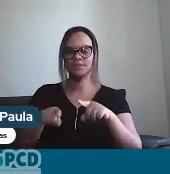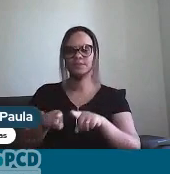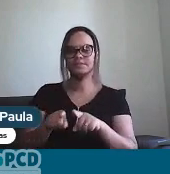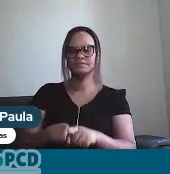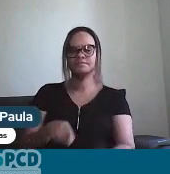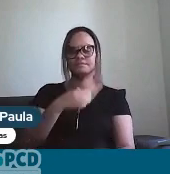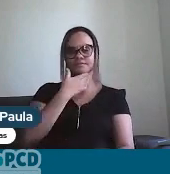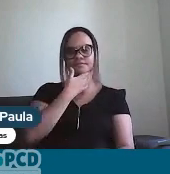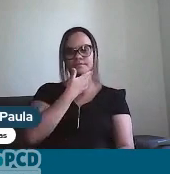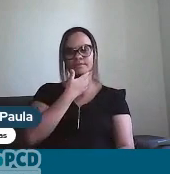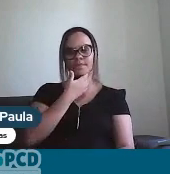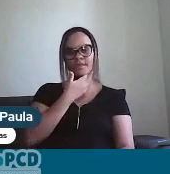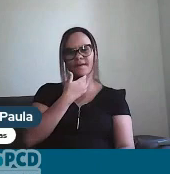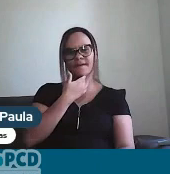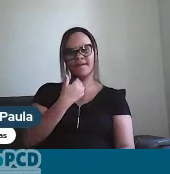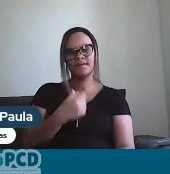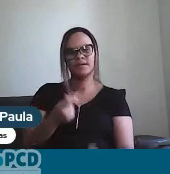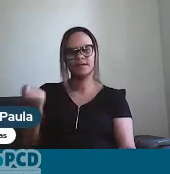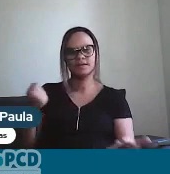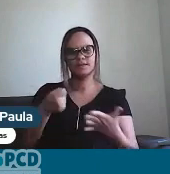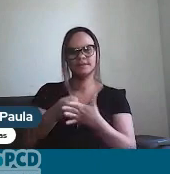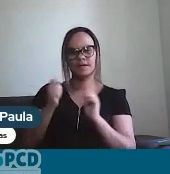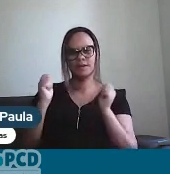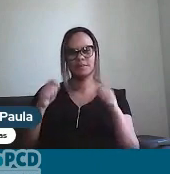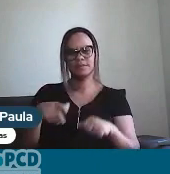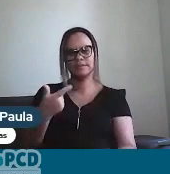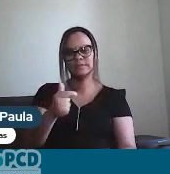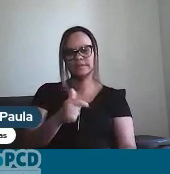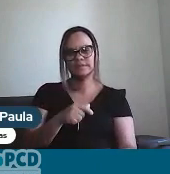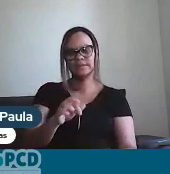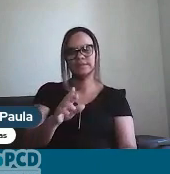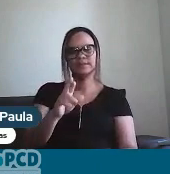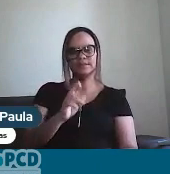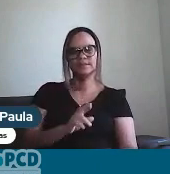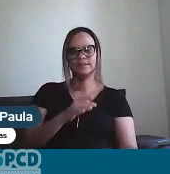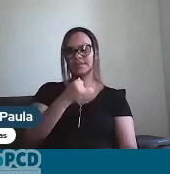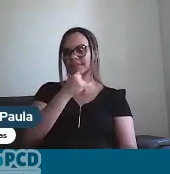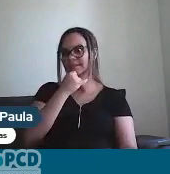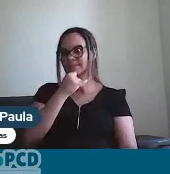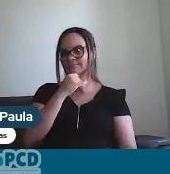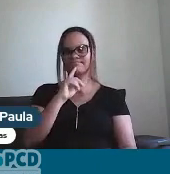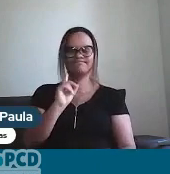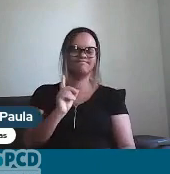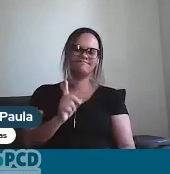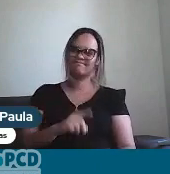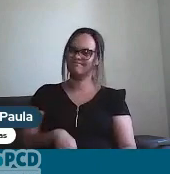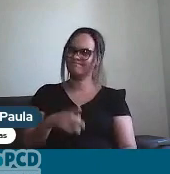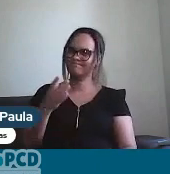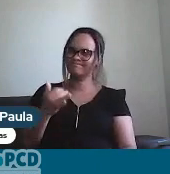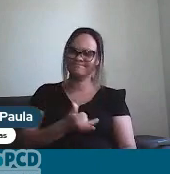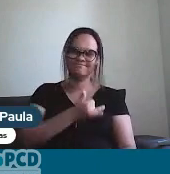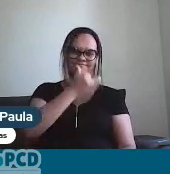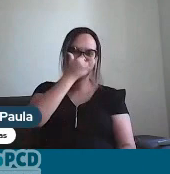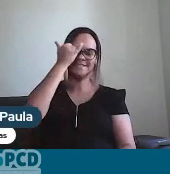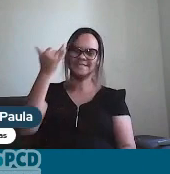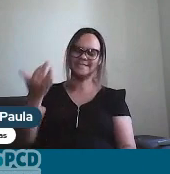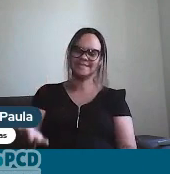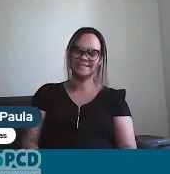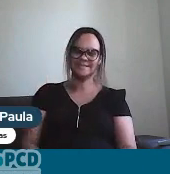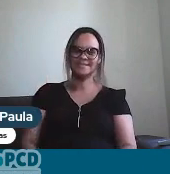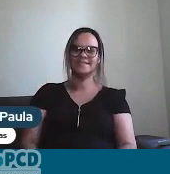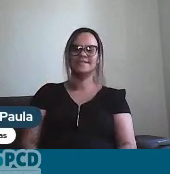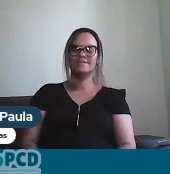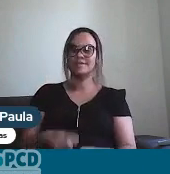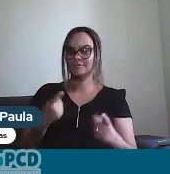visto muita gente aplicar sem capacitação e os resultados, infelizmente, não são nada bons. Isso que nos deixa